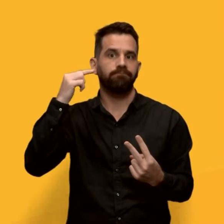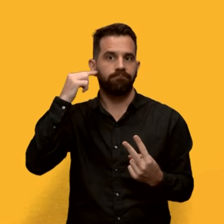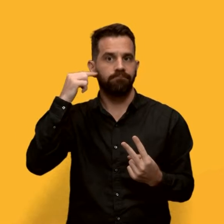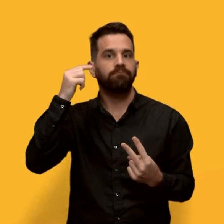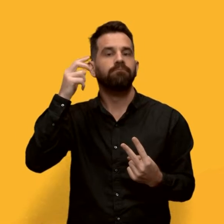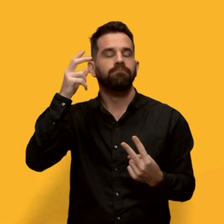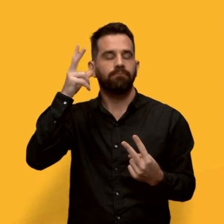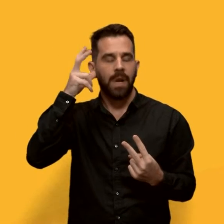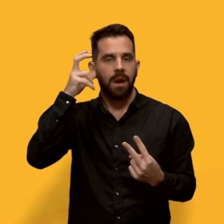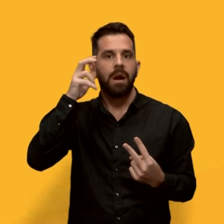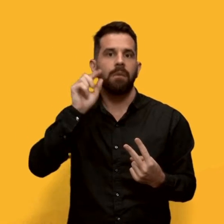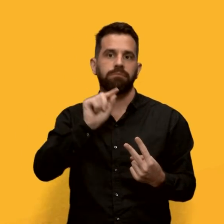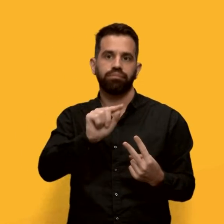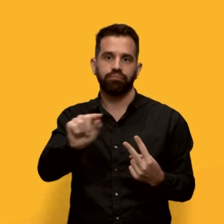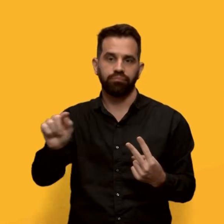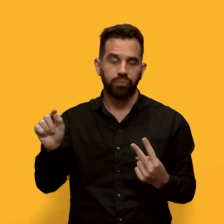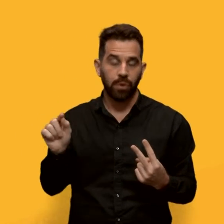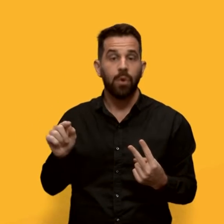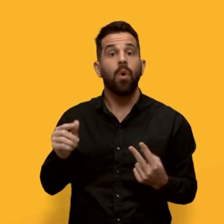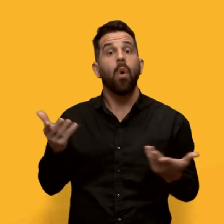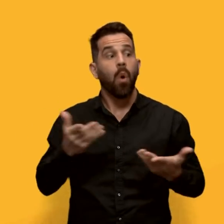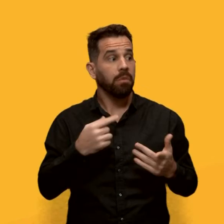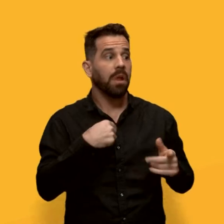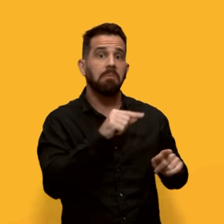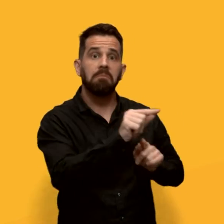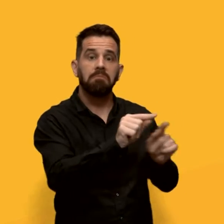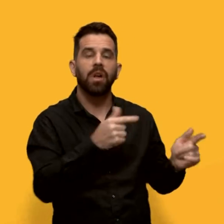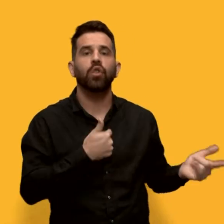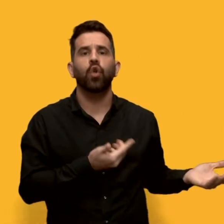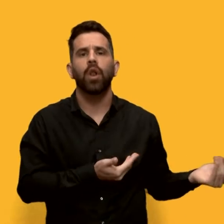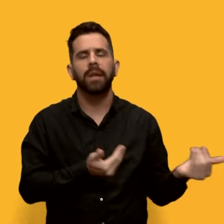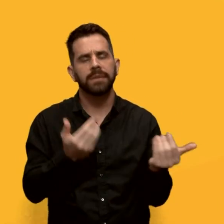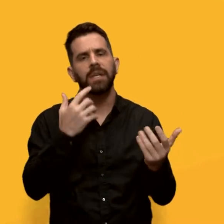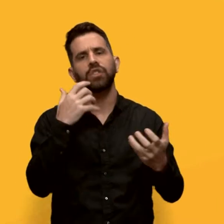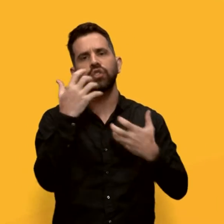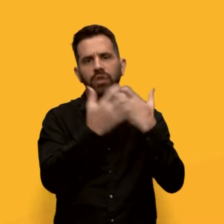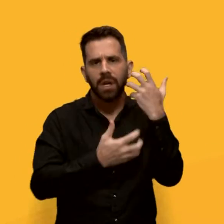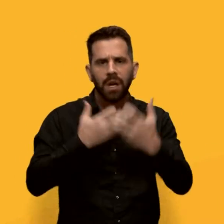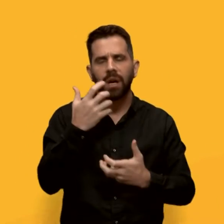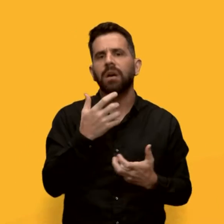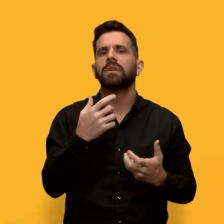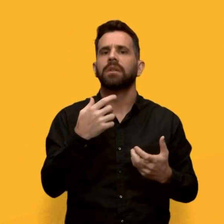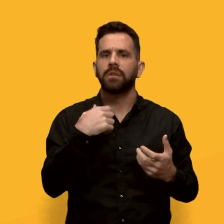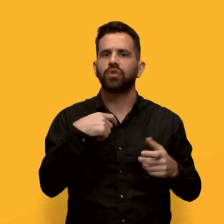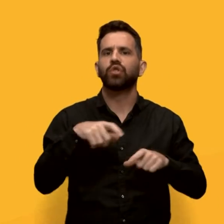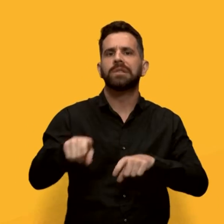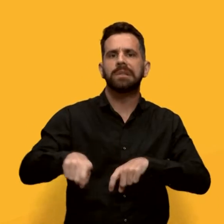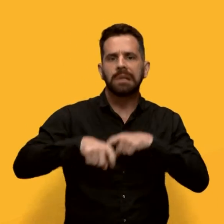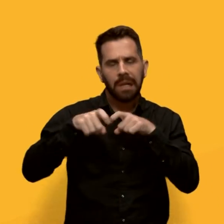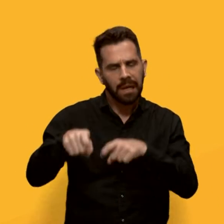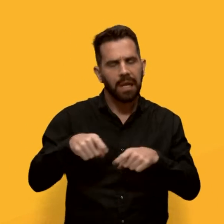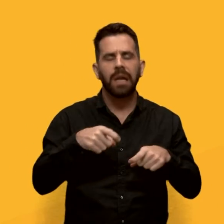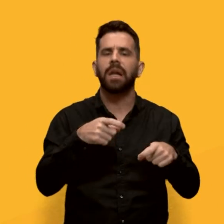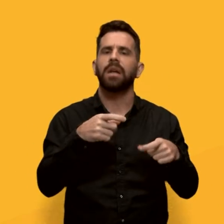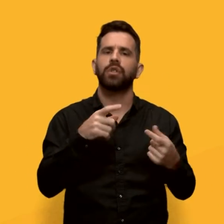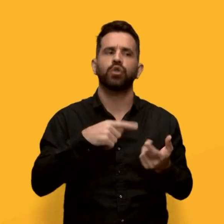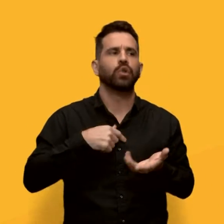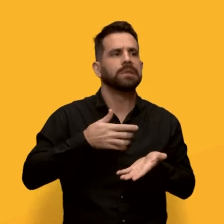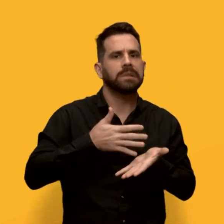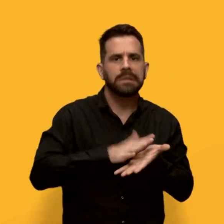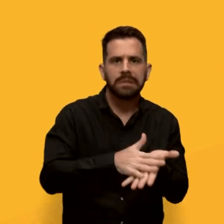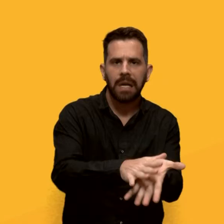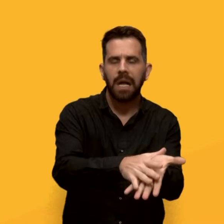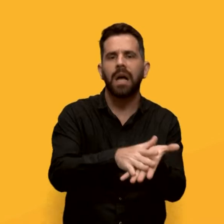né? Então, hoje nós temos adolescentes que cantam, que trazem a música sertaneja, trazem samba,